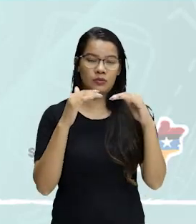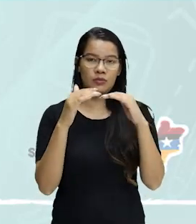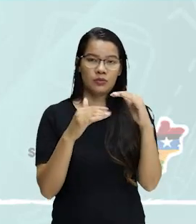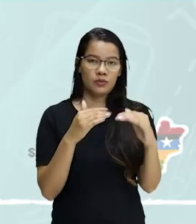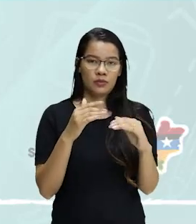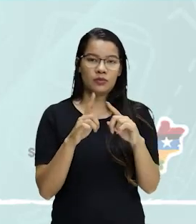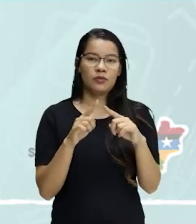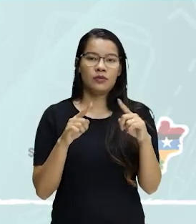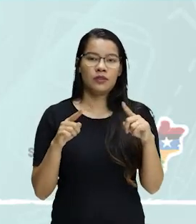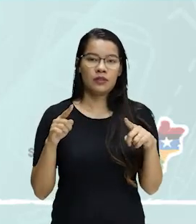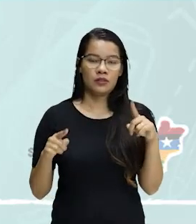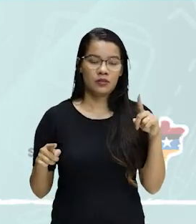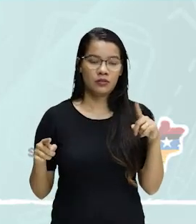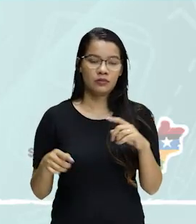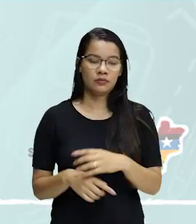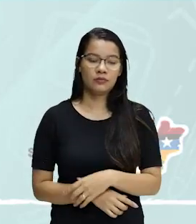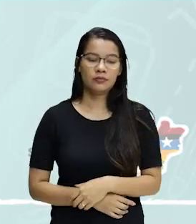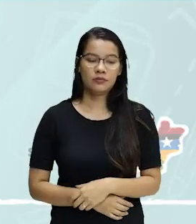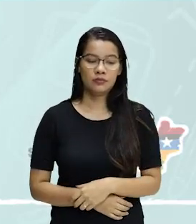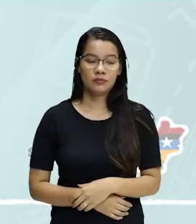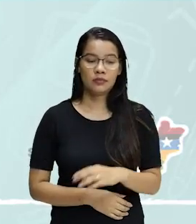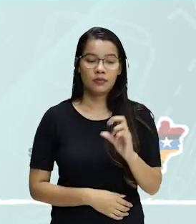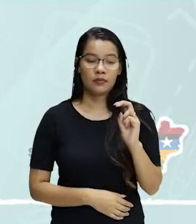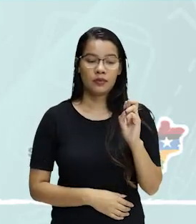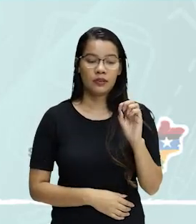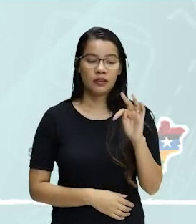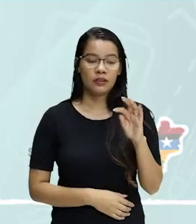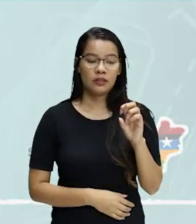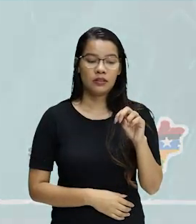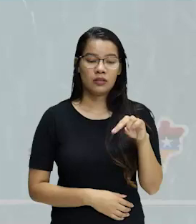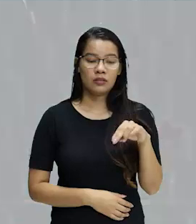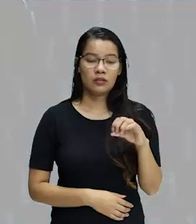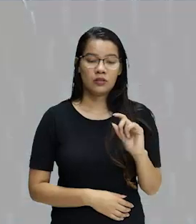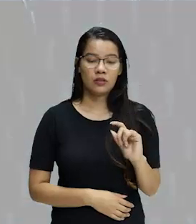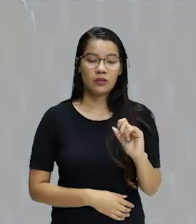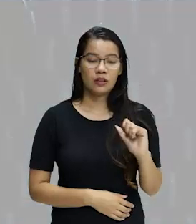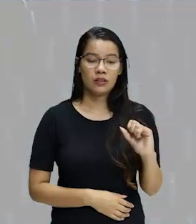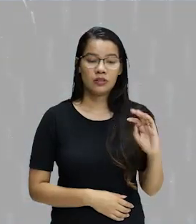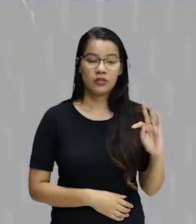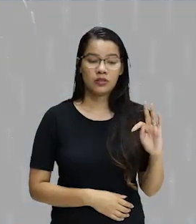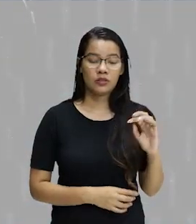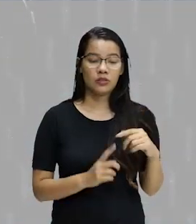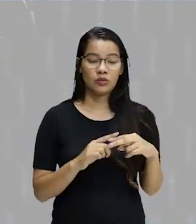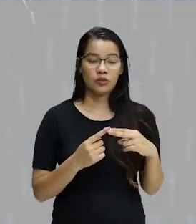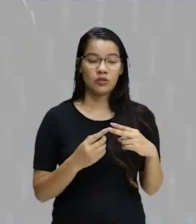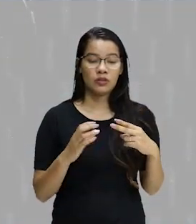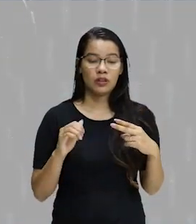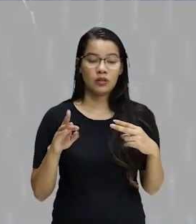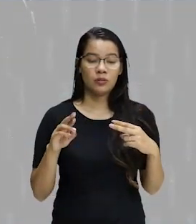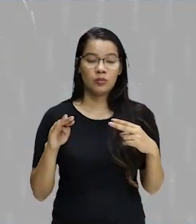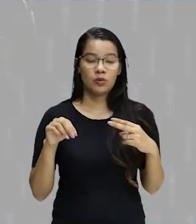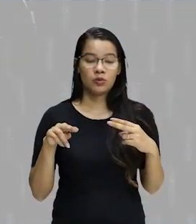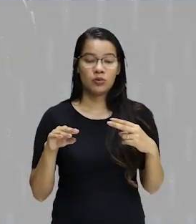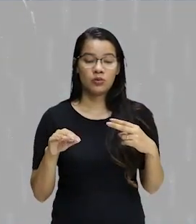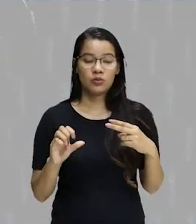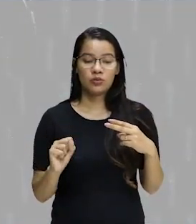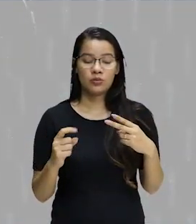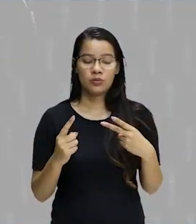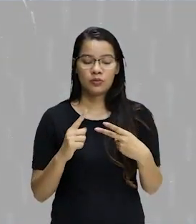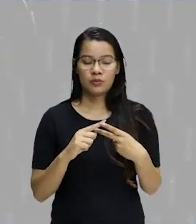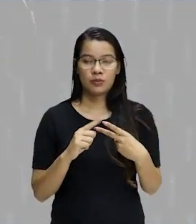dessa variação de NOx? Ó, o etanol, ET, são 2 carbonos. O primeiro carbono eu